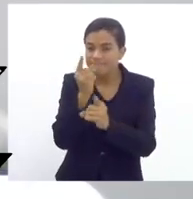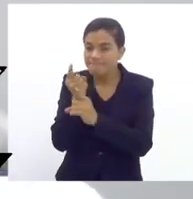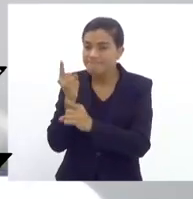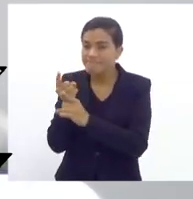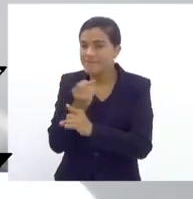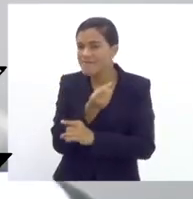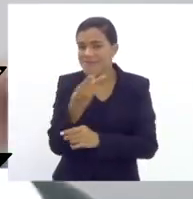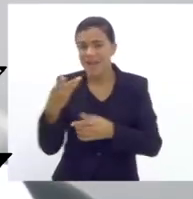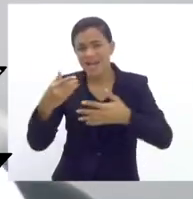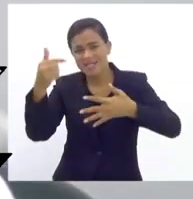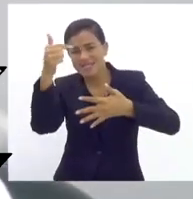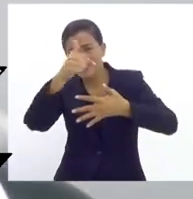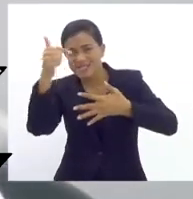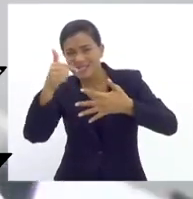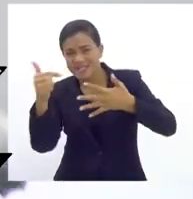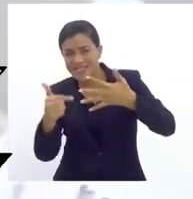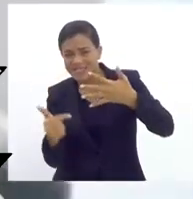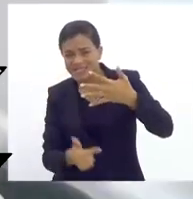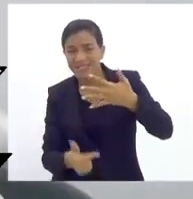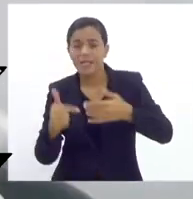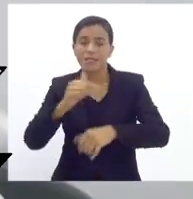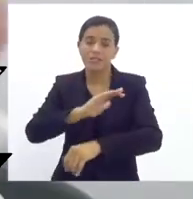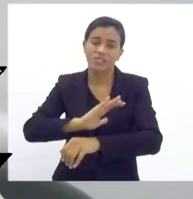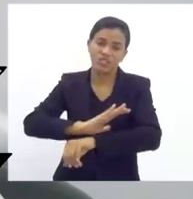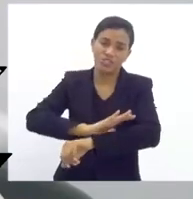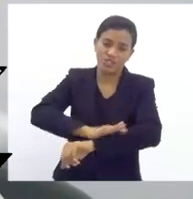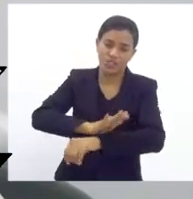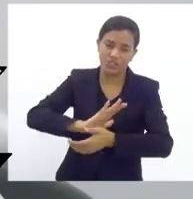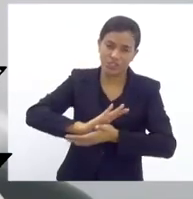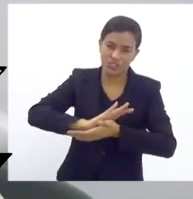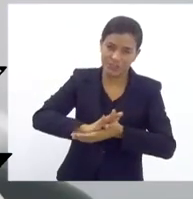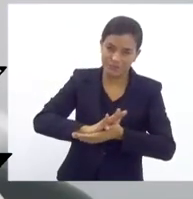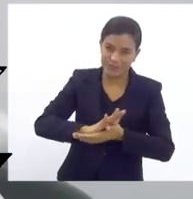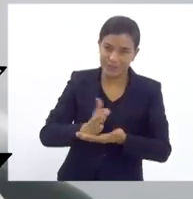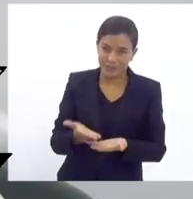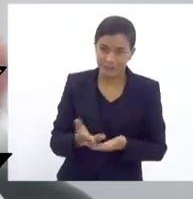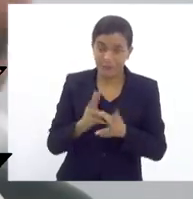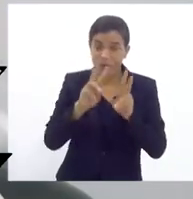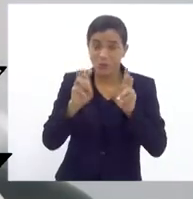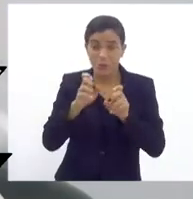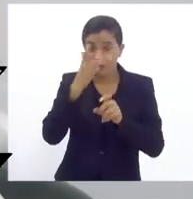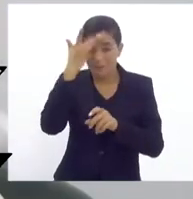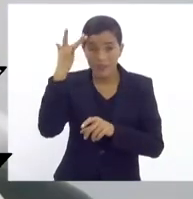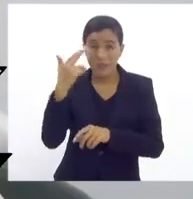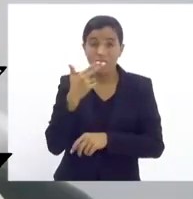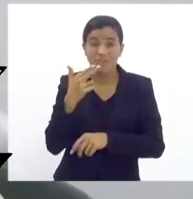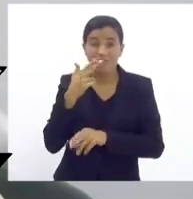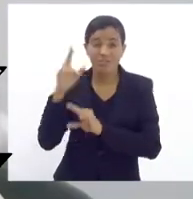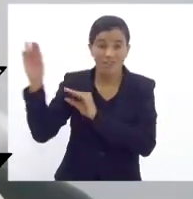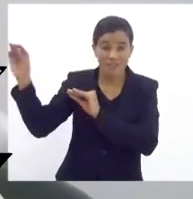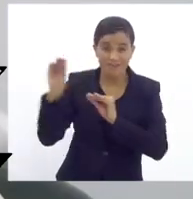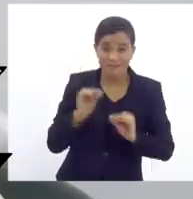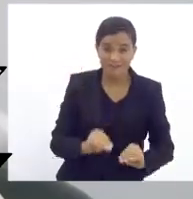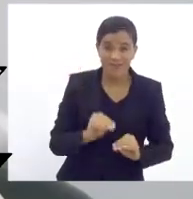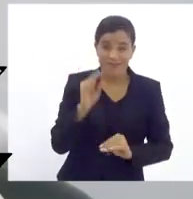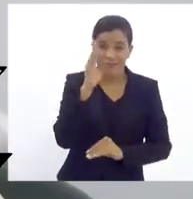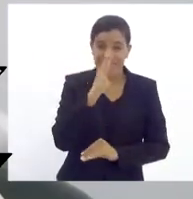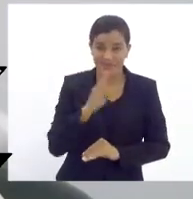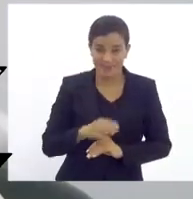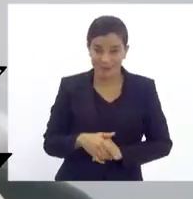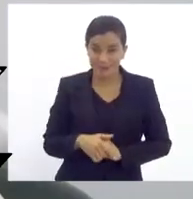várias camadas de discriminação que se sobrepõe em relação ao imigrante e são várias camadas começa